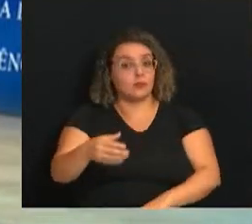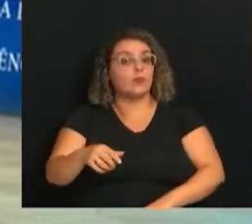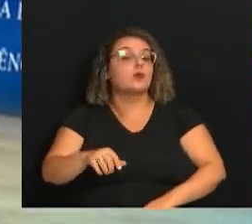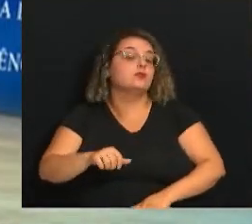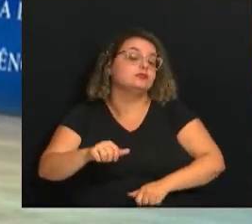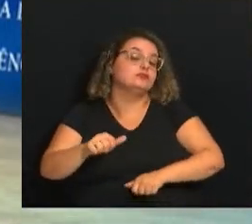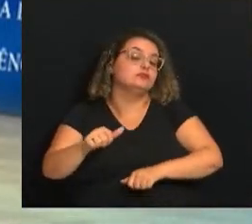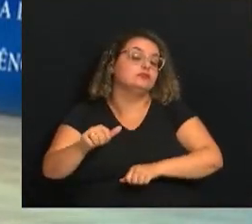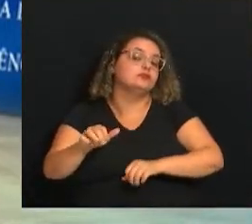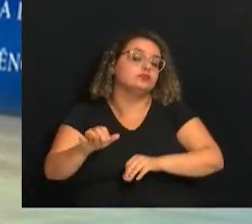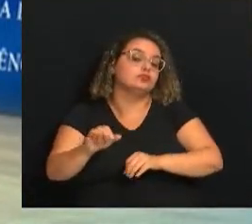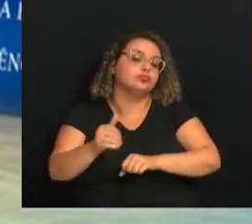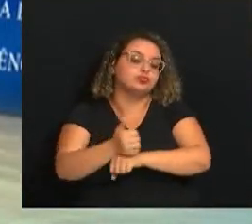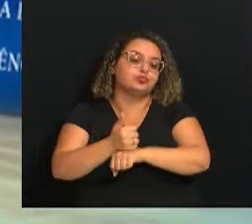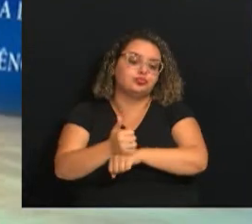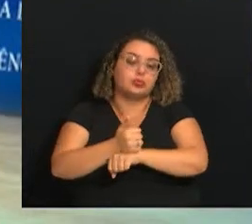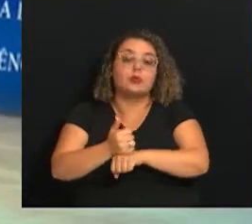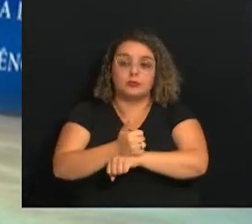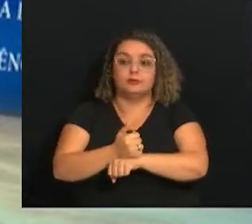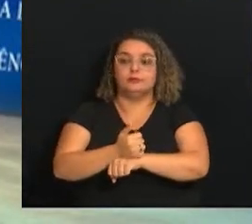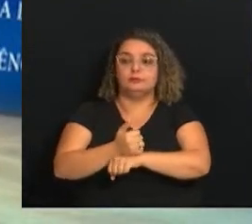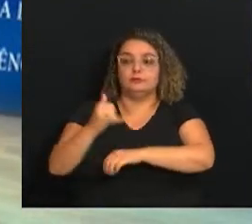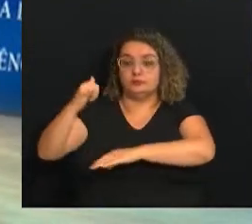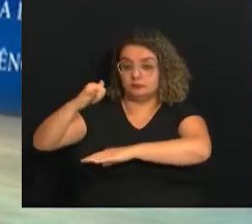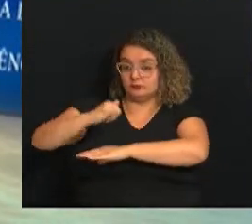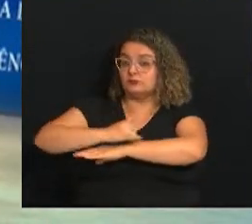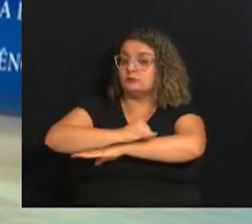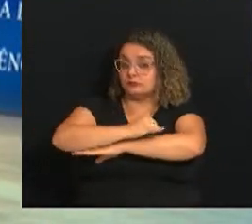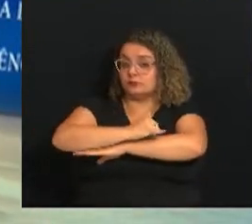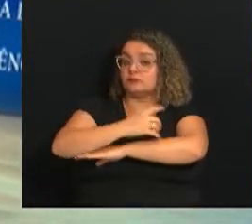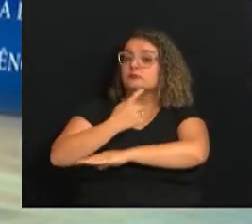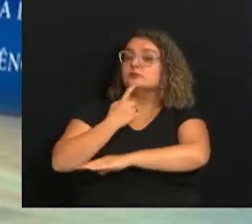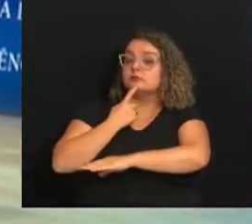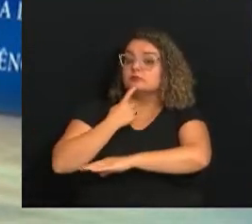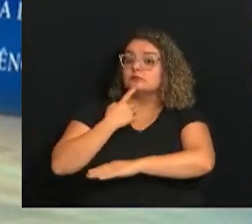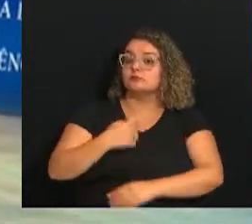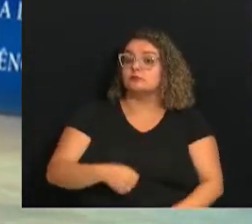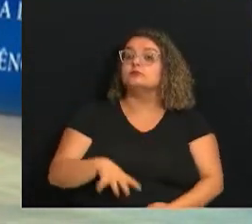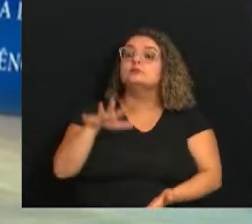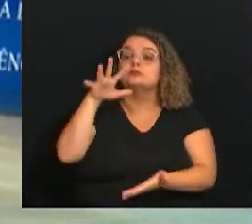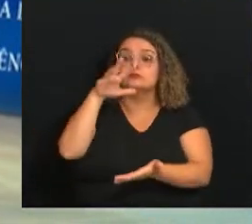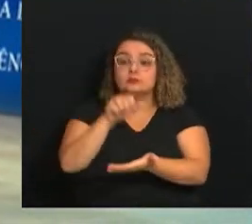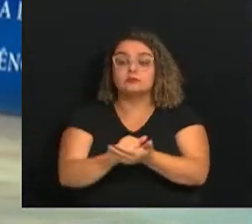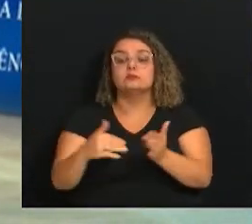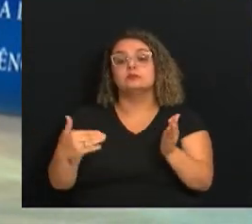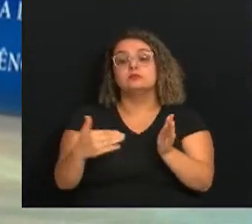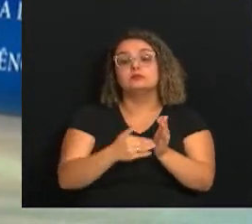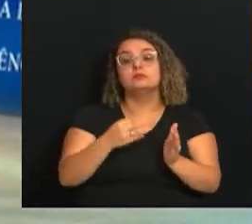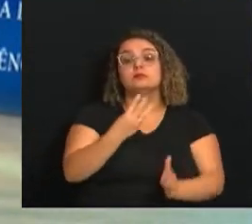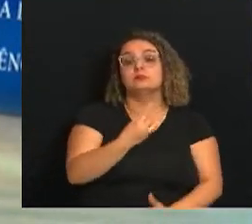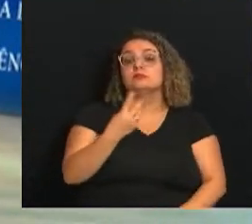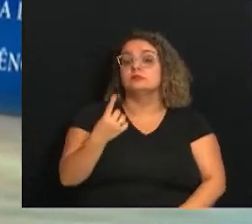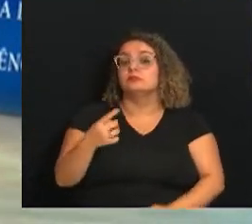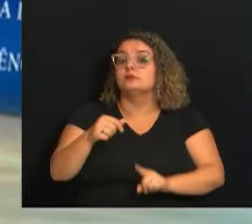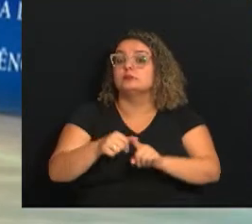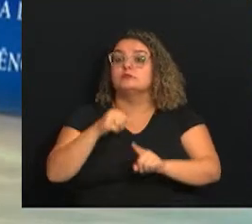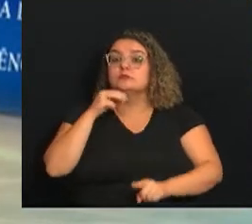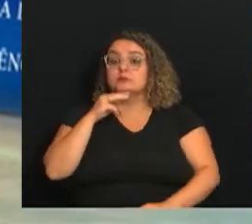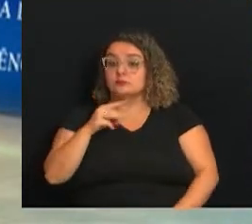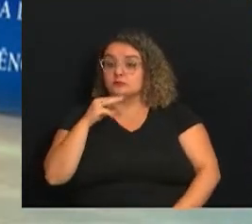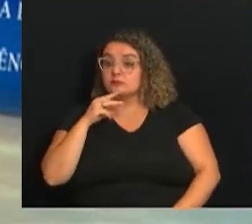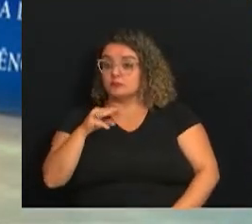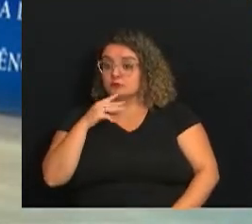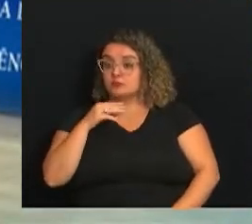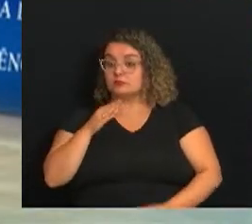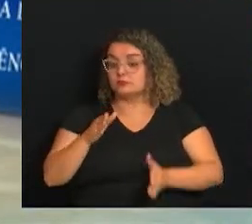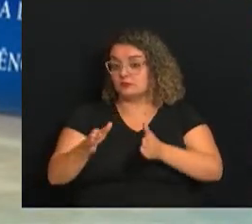atuando no hangar de manutenção da Companhia Aérea em Campinas. As inscrições vão até o dia 31 de março e o